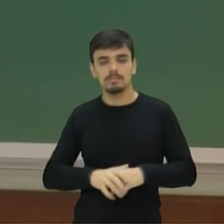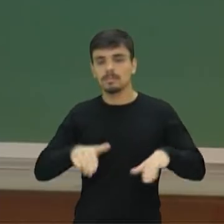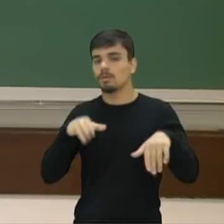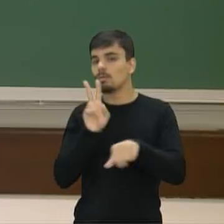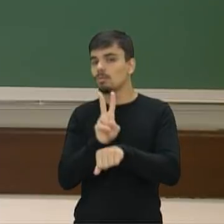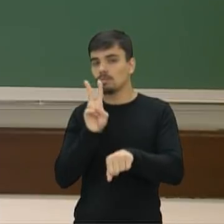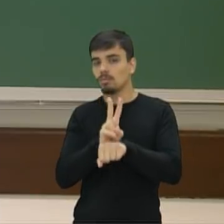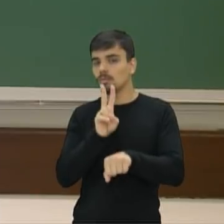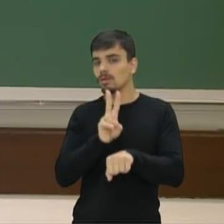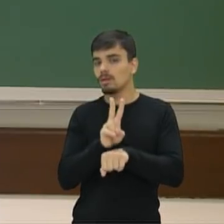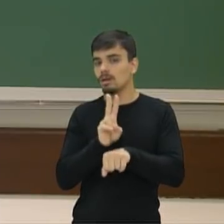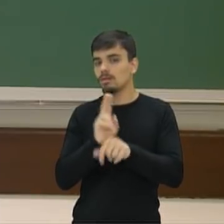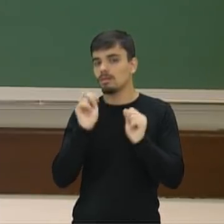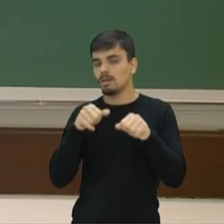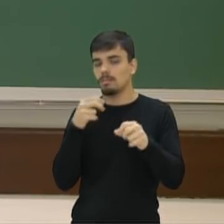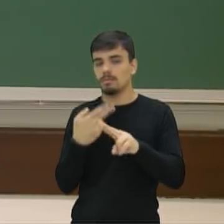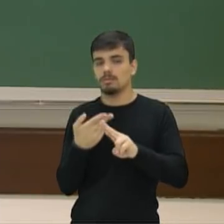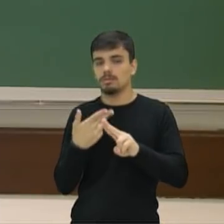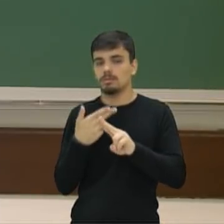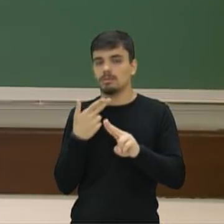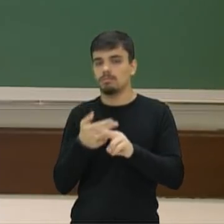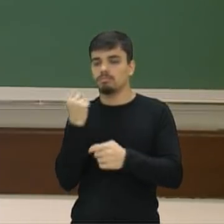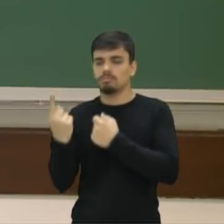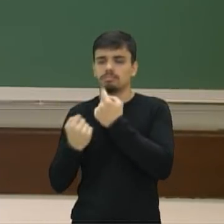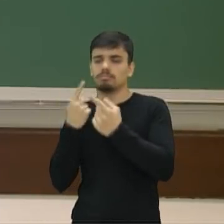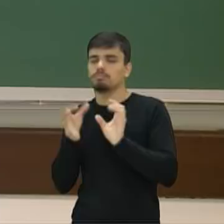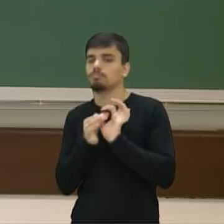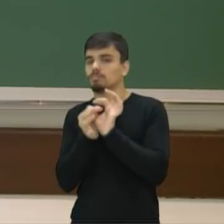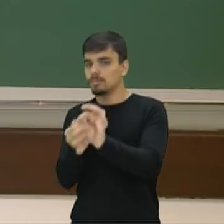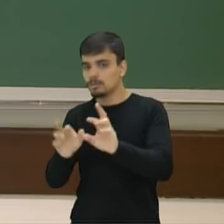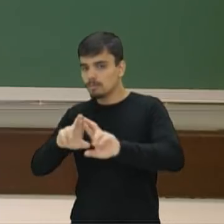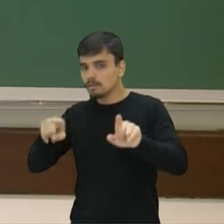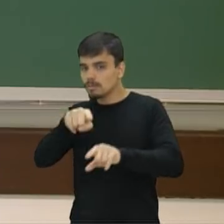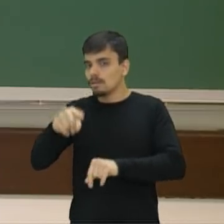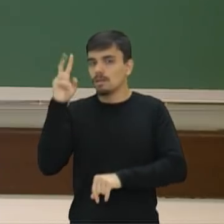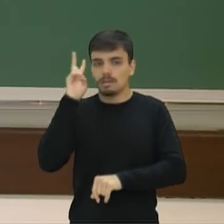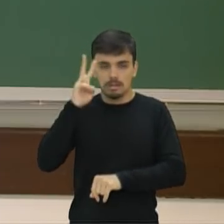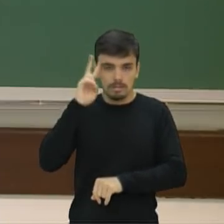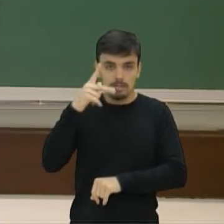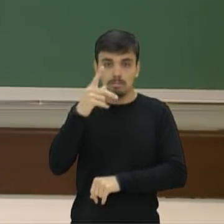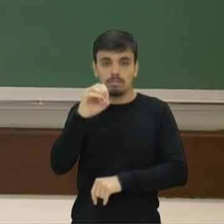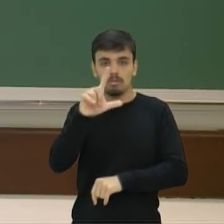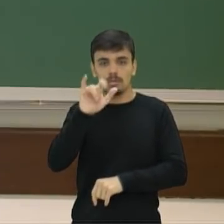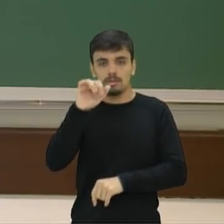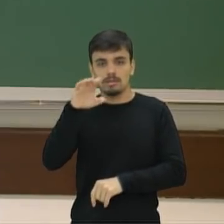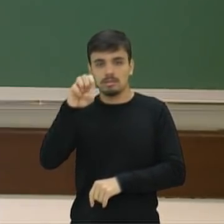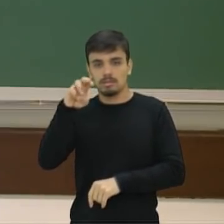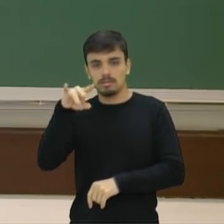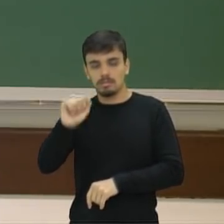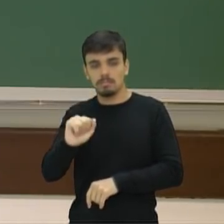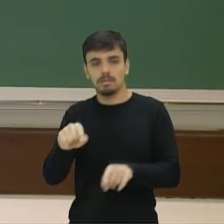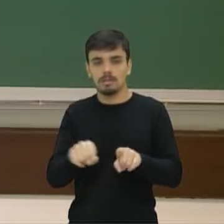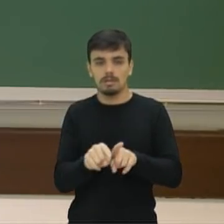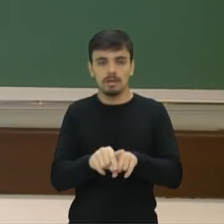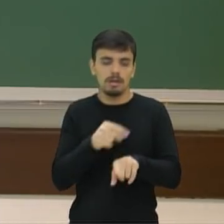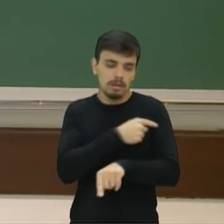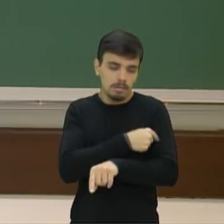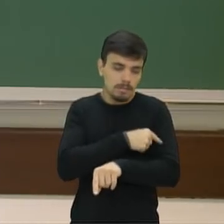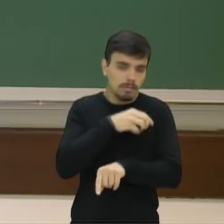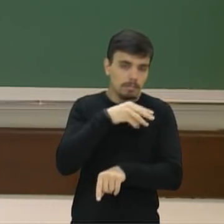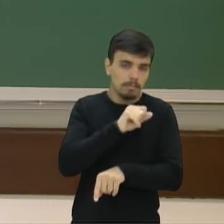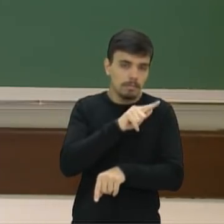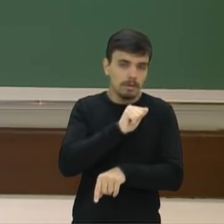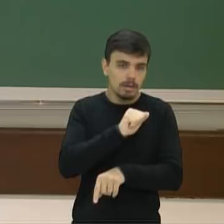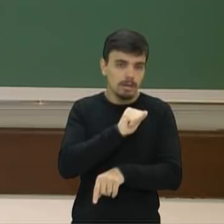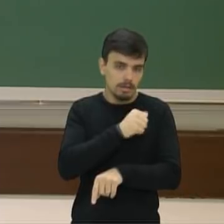né? A palavra polissemia que eu posso usar em vários contextos. Lembra disso? Polissemia, né? A manga da blusa, a manga